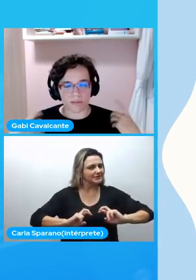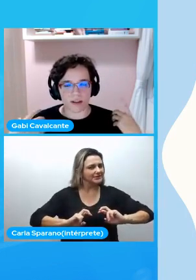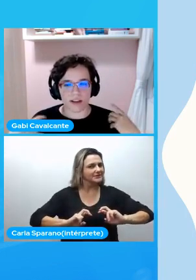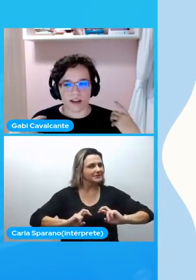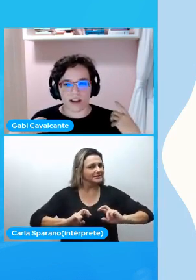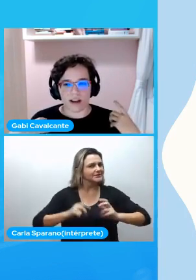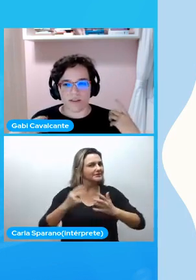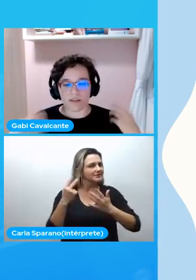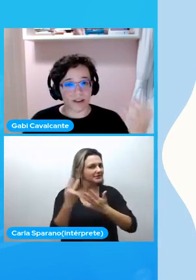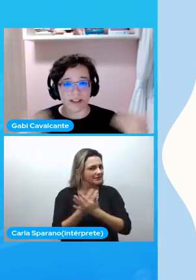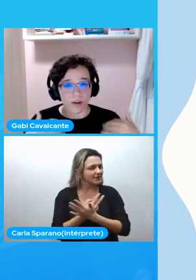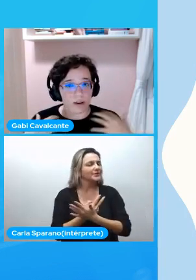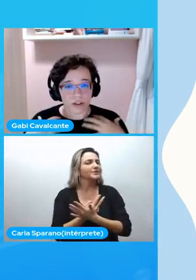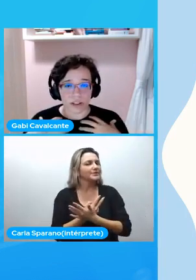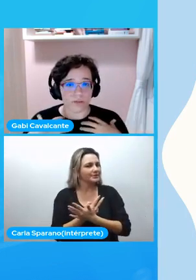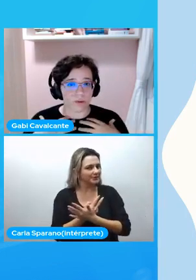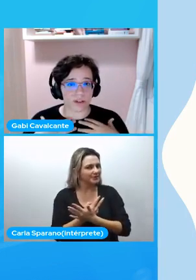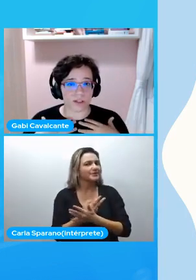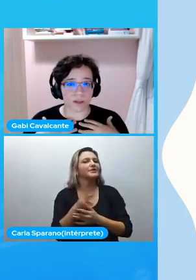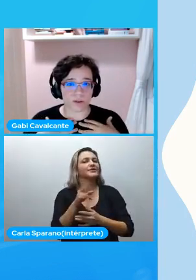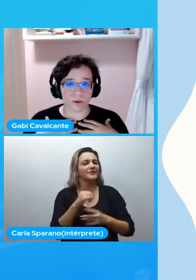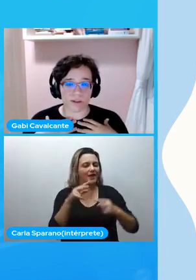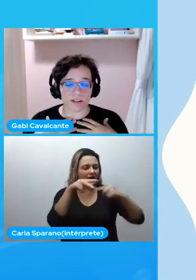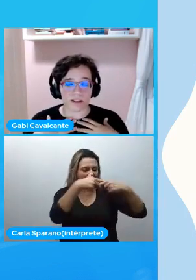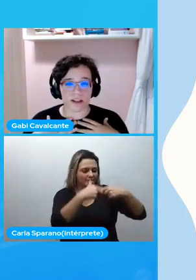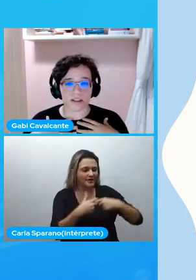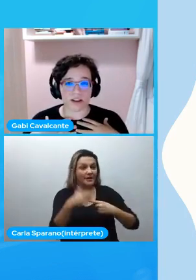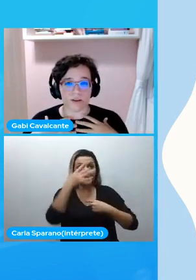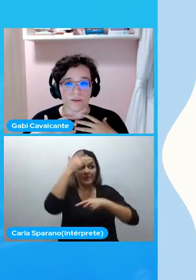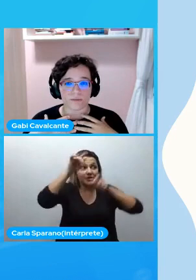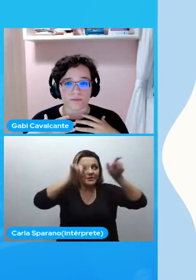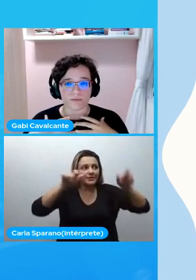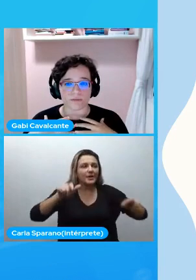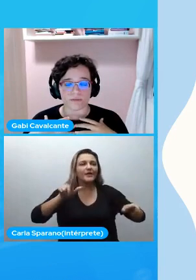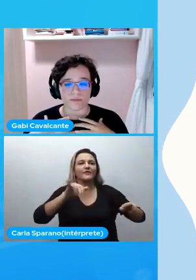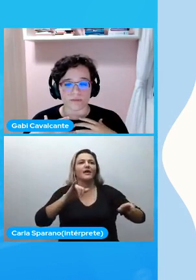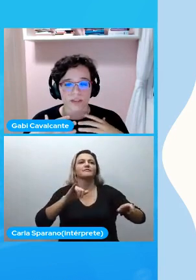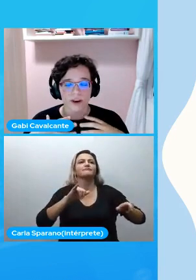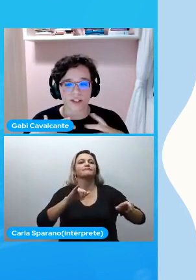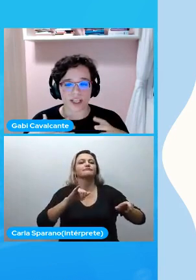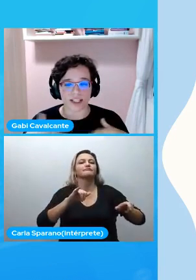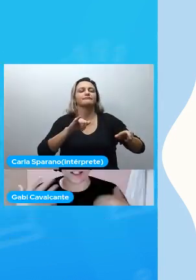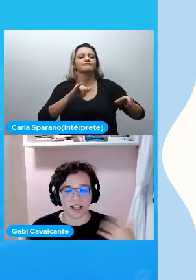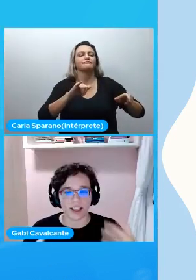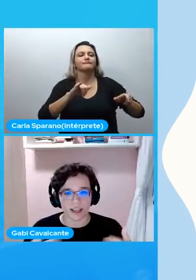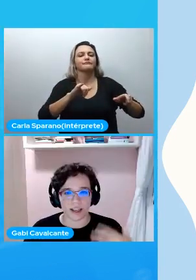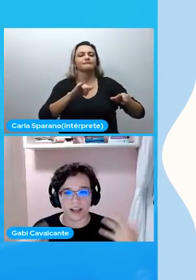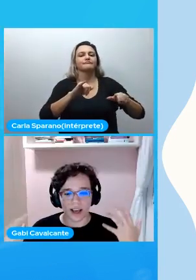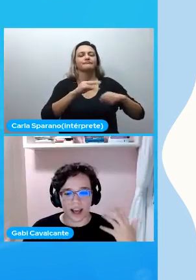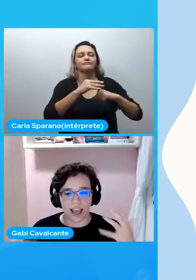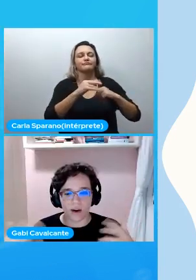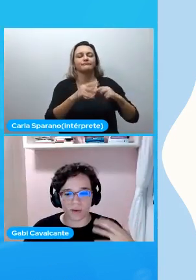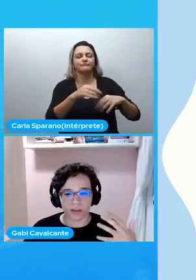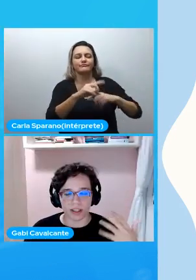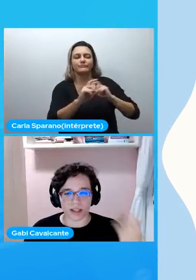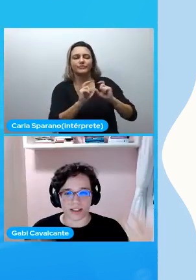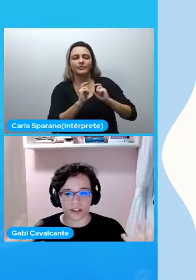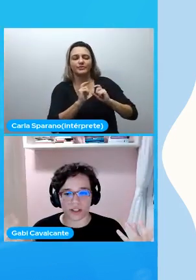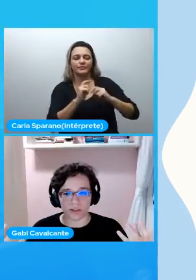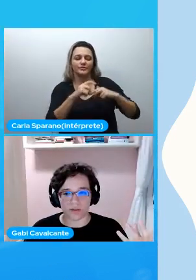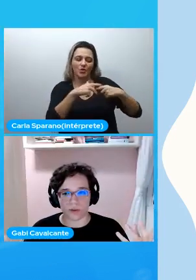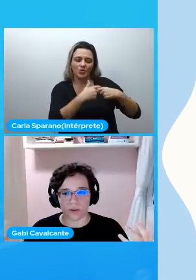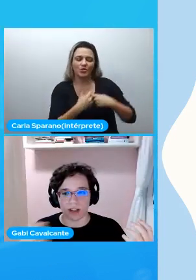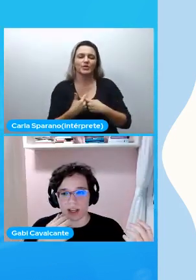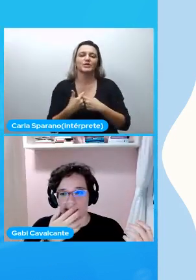percebe, você vai ser corrigido por outras pessoas. Então, eu acho que entender que é algo que